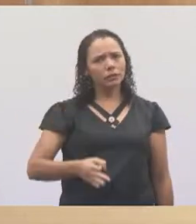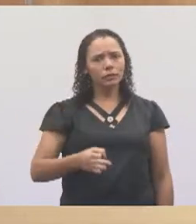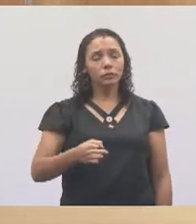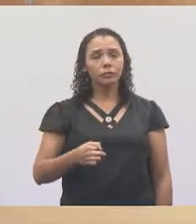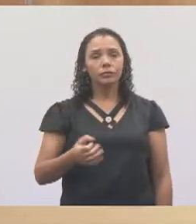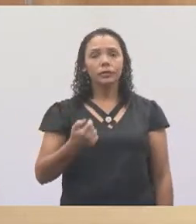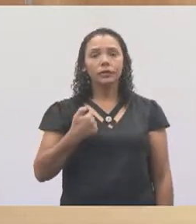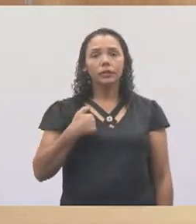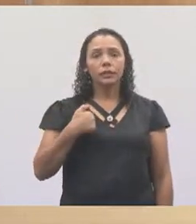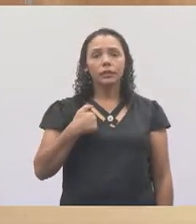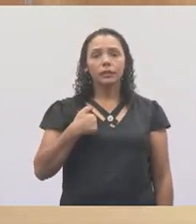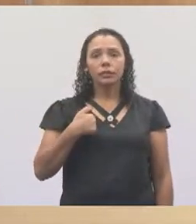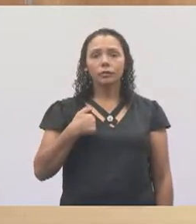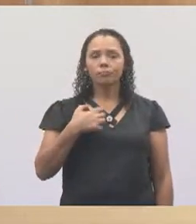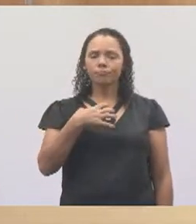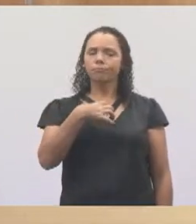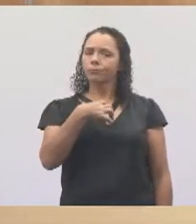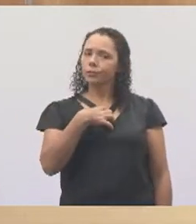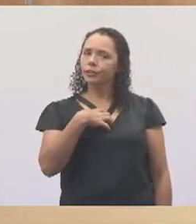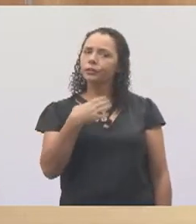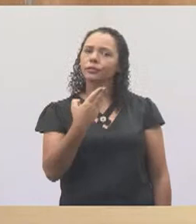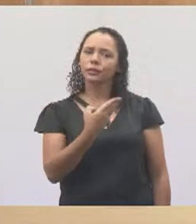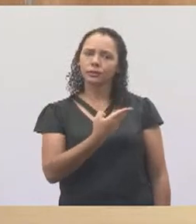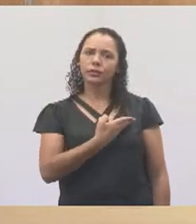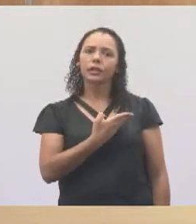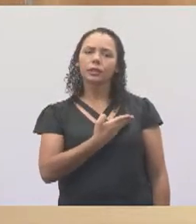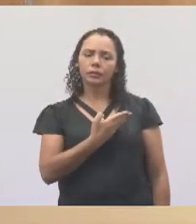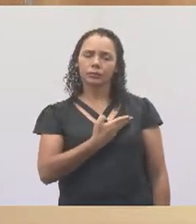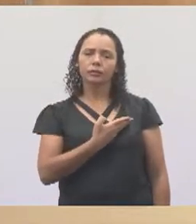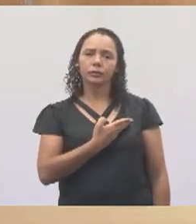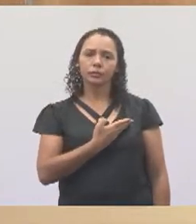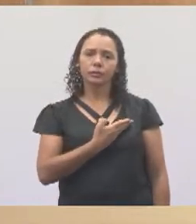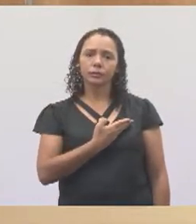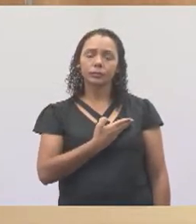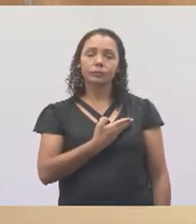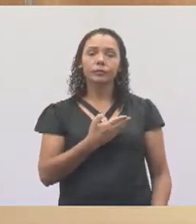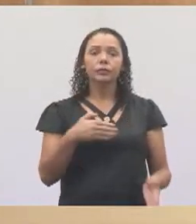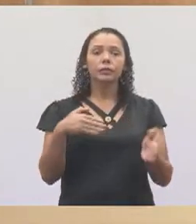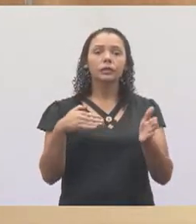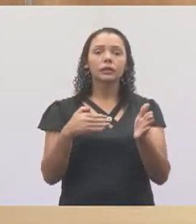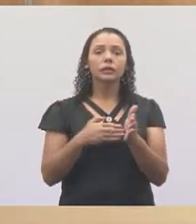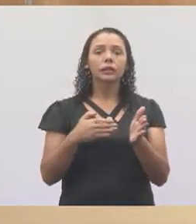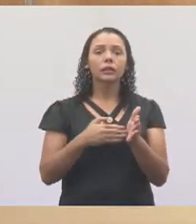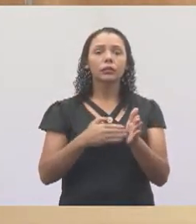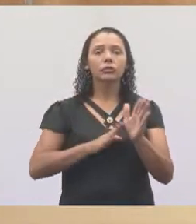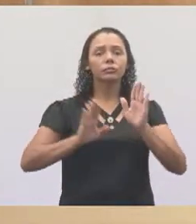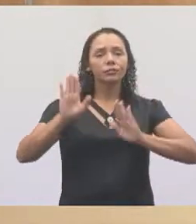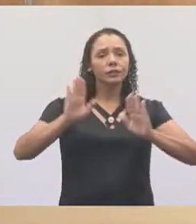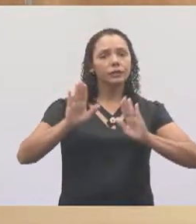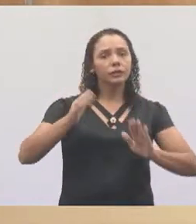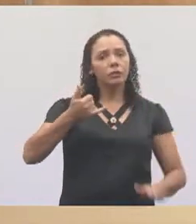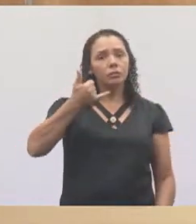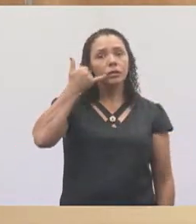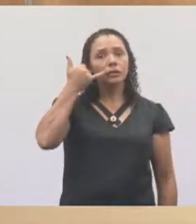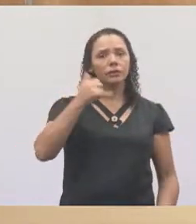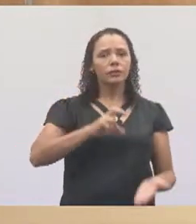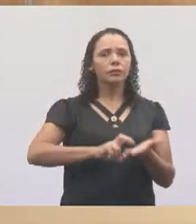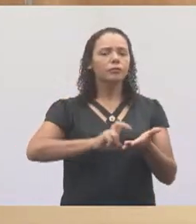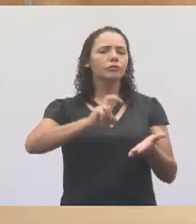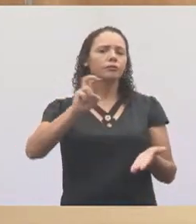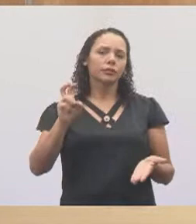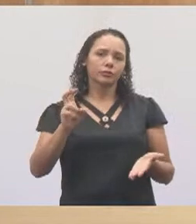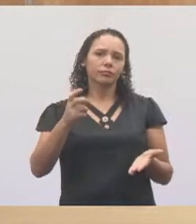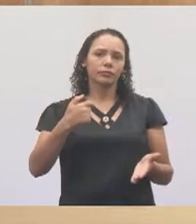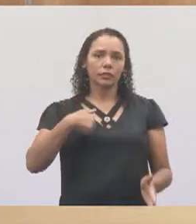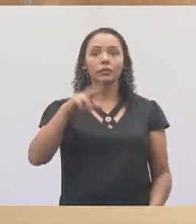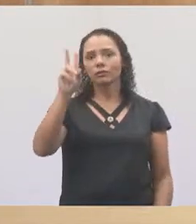o considero como um amigo. Queria partilhar com vocês aqui, que na minha última eleição ele me ligou de manhã, não é? Me lembro muito